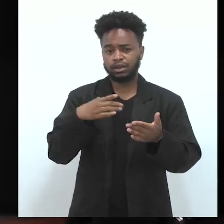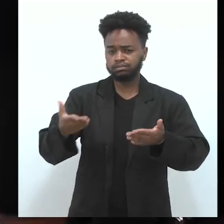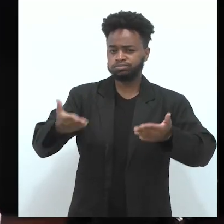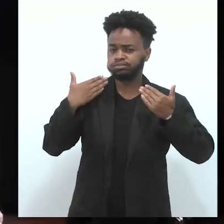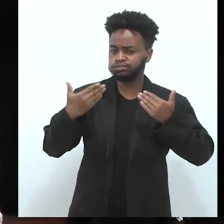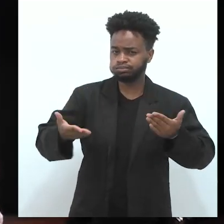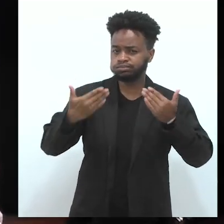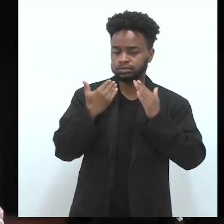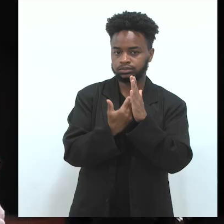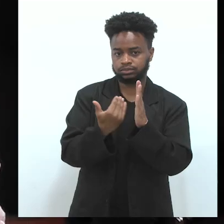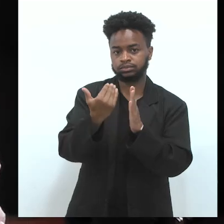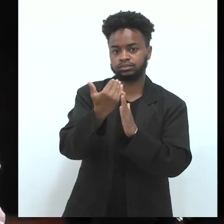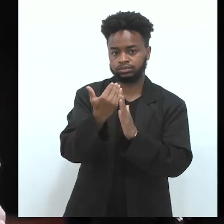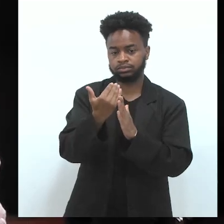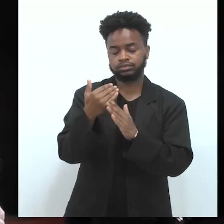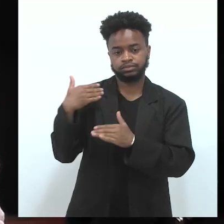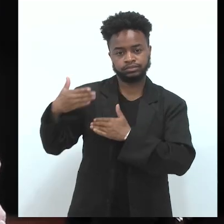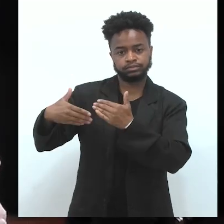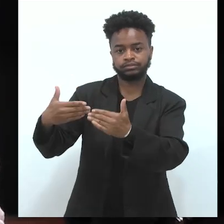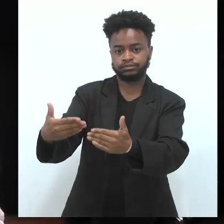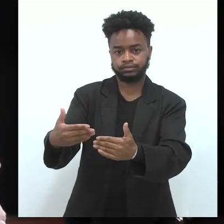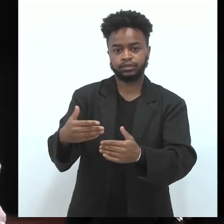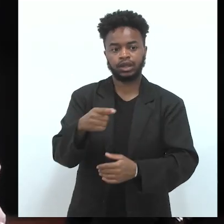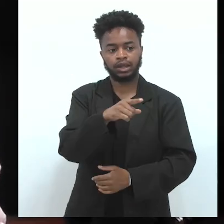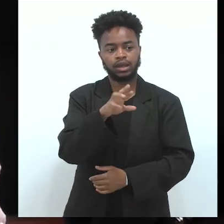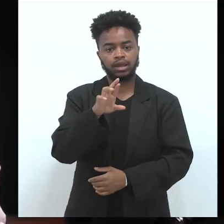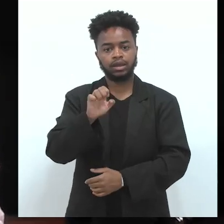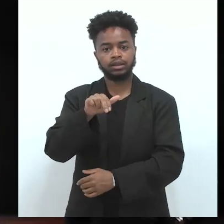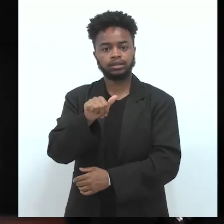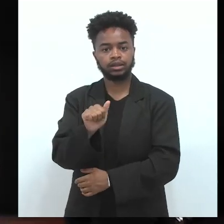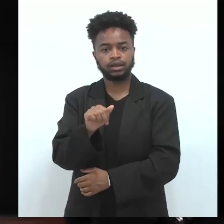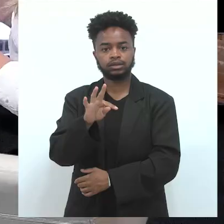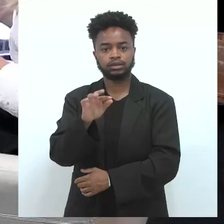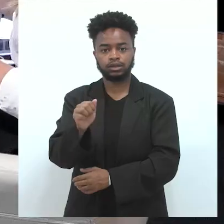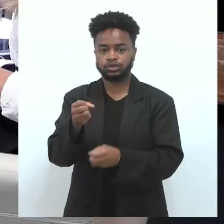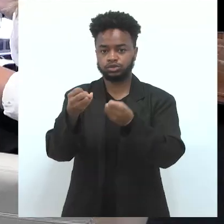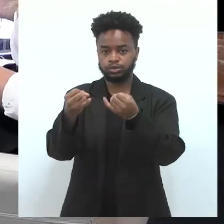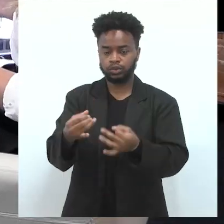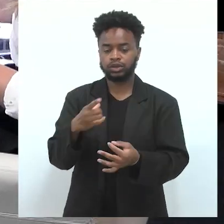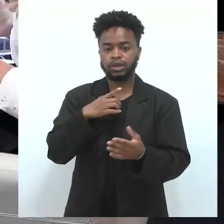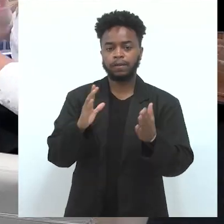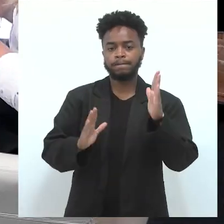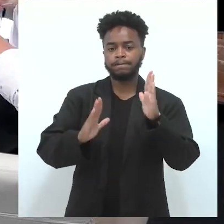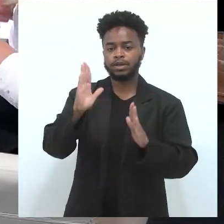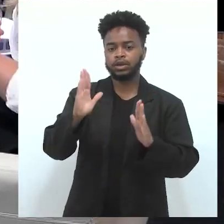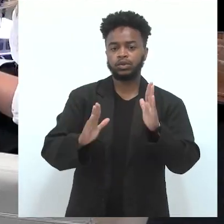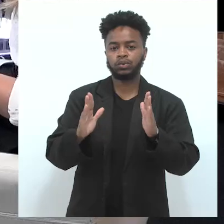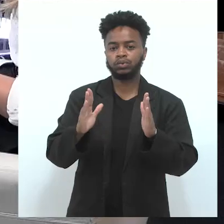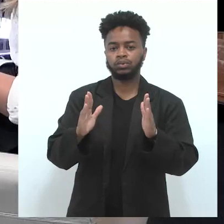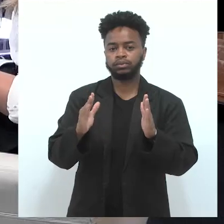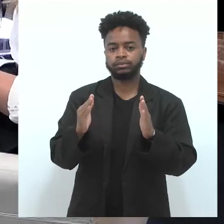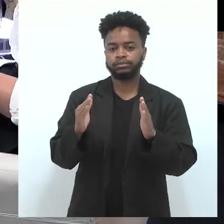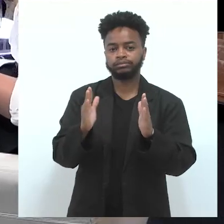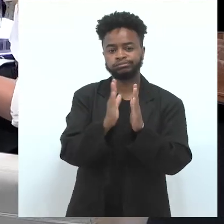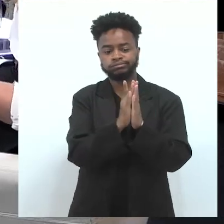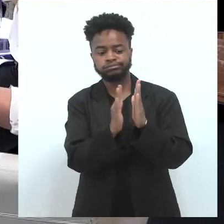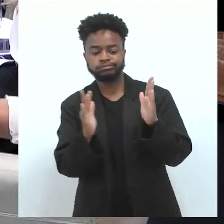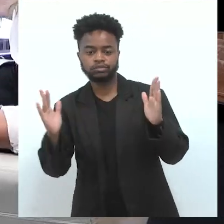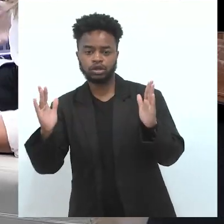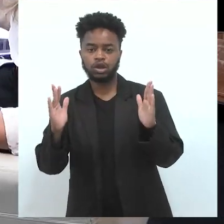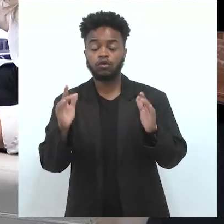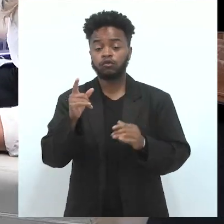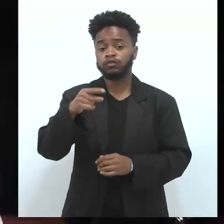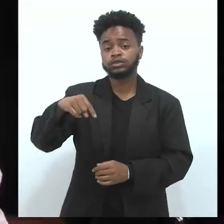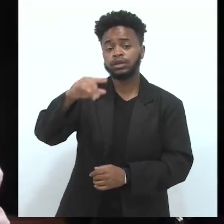com esse calorão a longo prazo, como a Renata também destacou, que agora a gente está vivendo esses períodos em maior tempo, né?